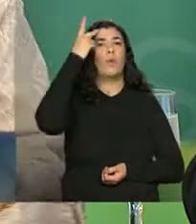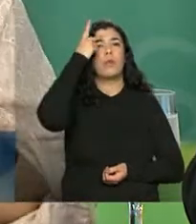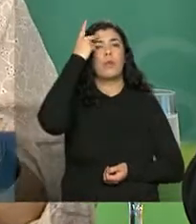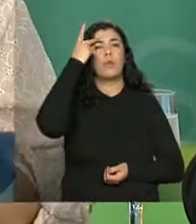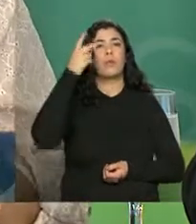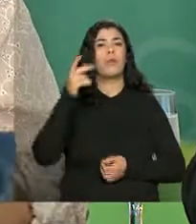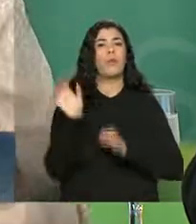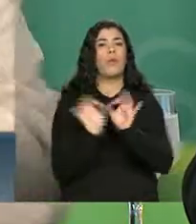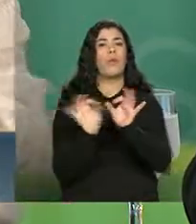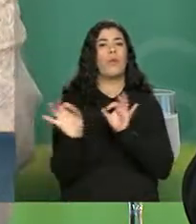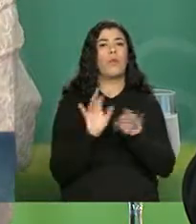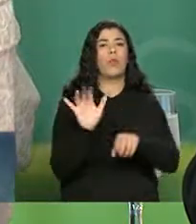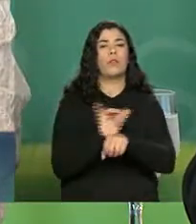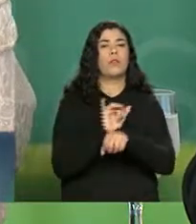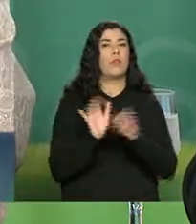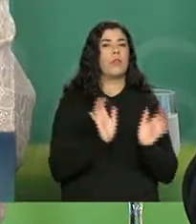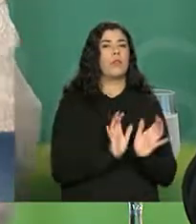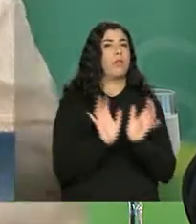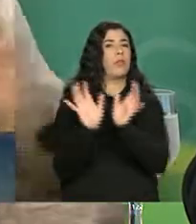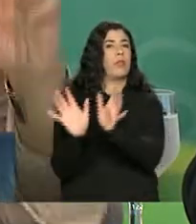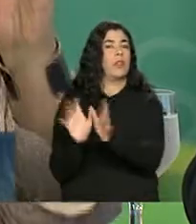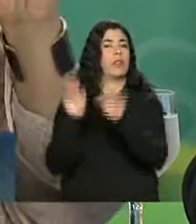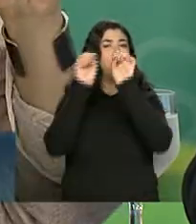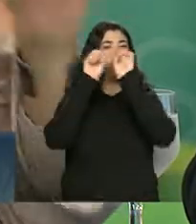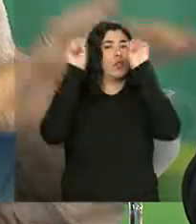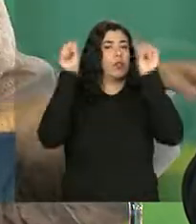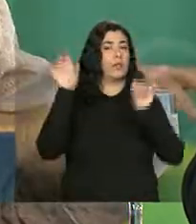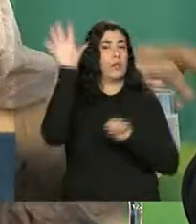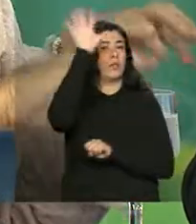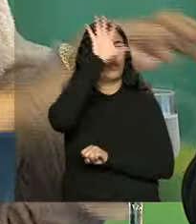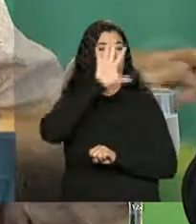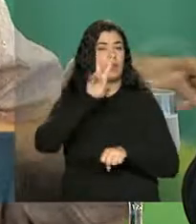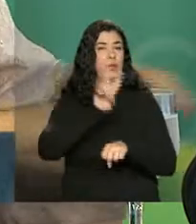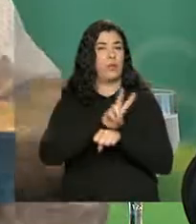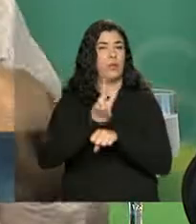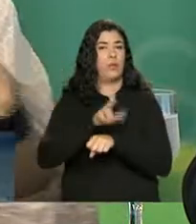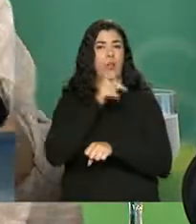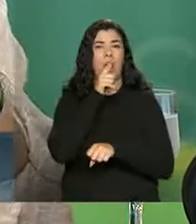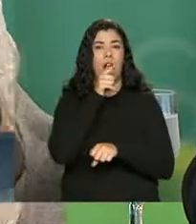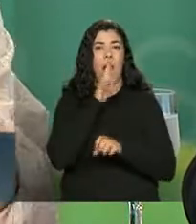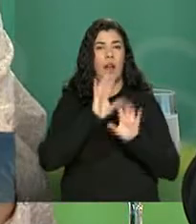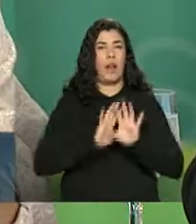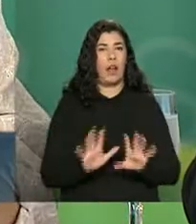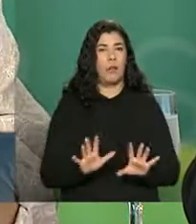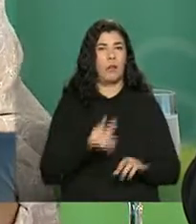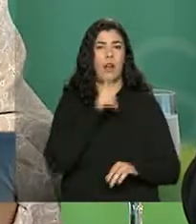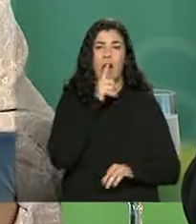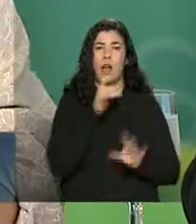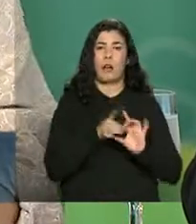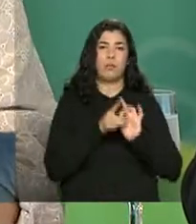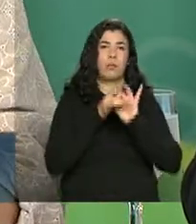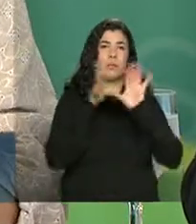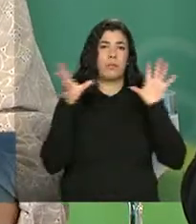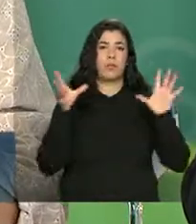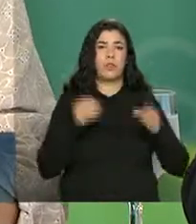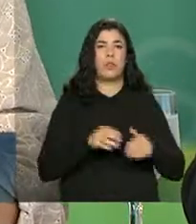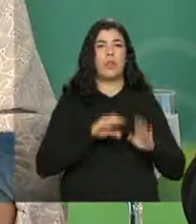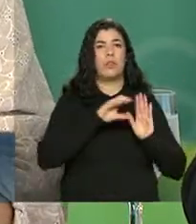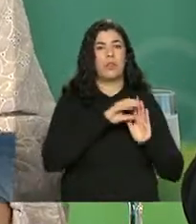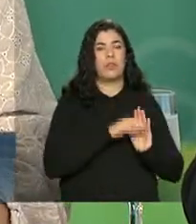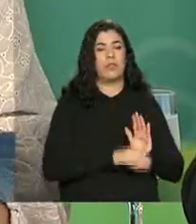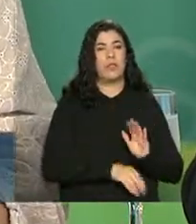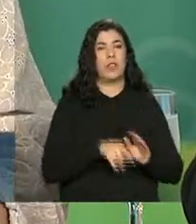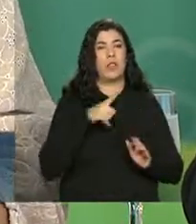compõe com outros Isso é uma questão dos temas transformação falando de água bruta água tornando-a disponível para